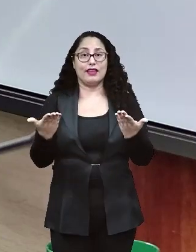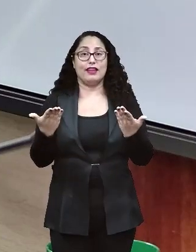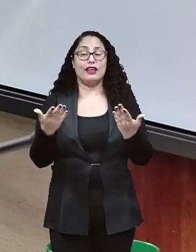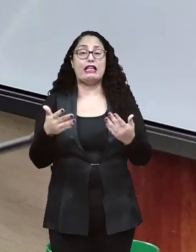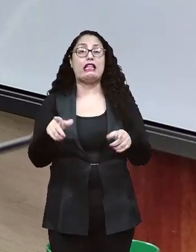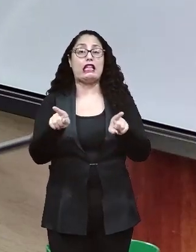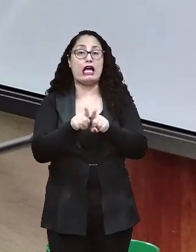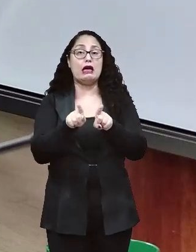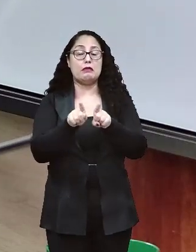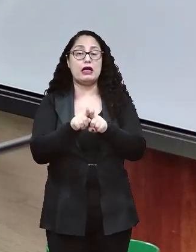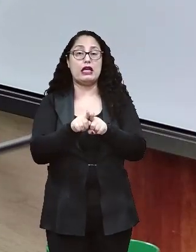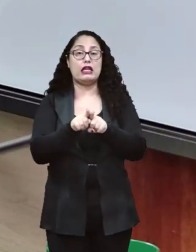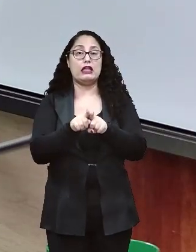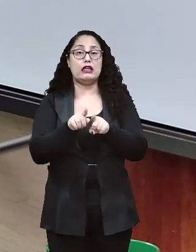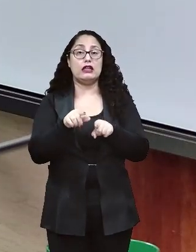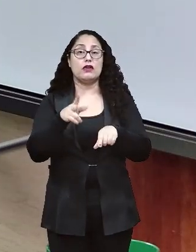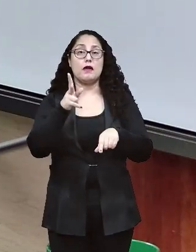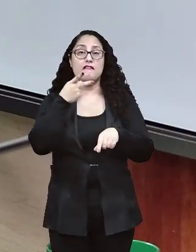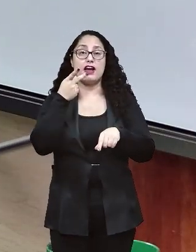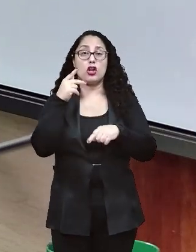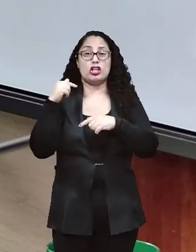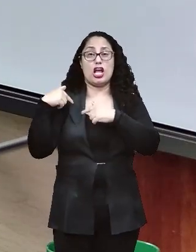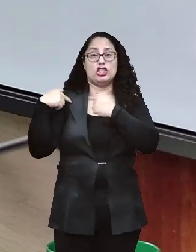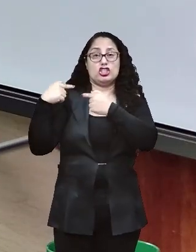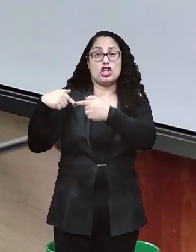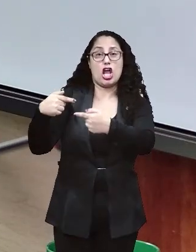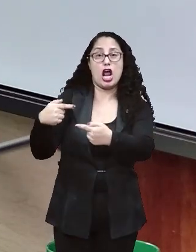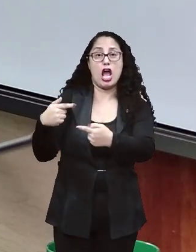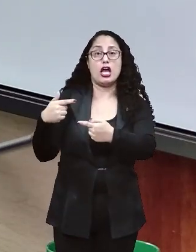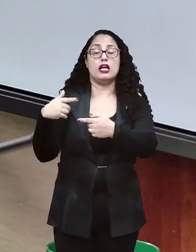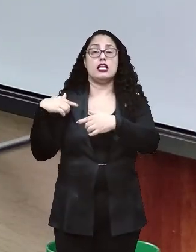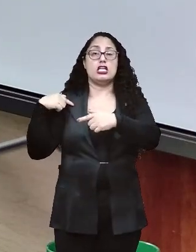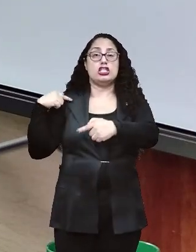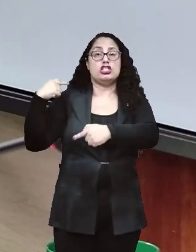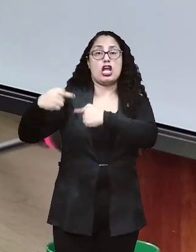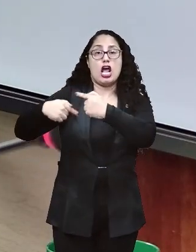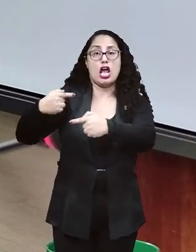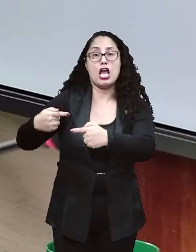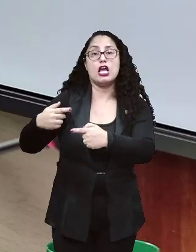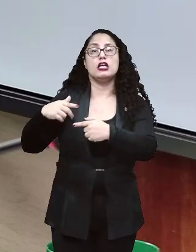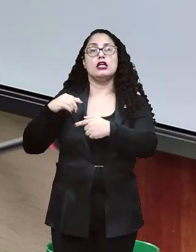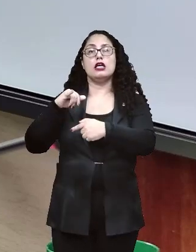contar que isso, ele falou das gerações, né, dessa